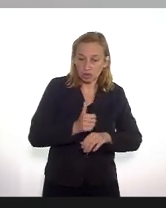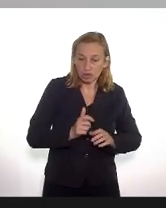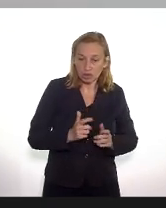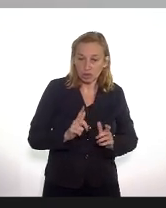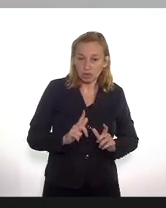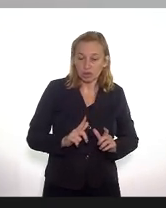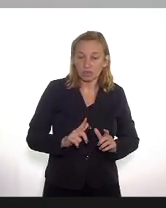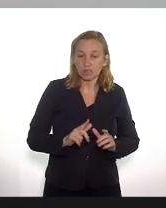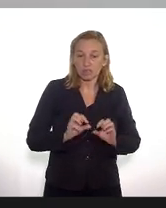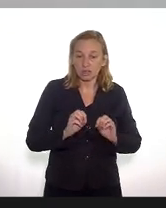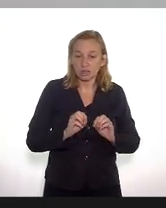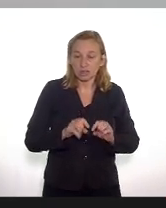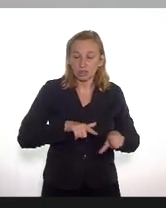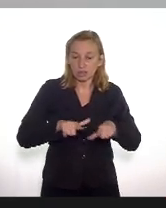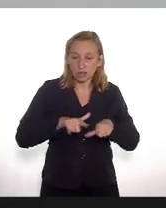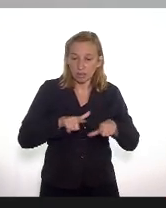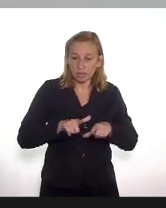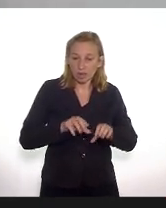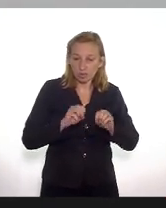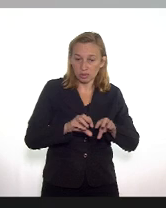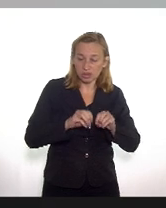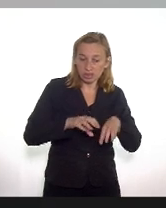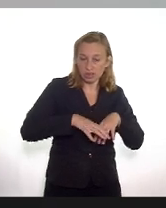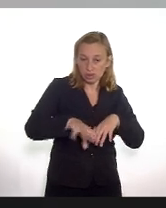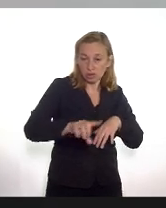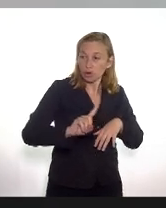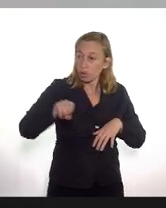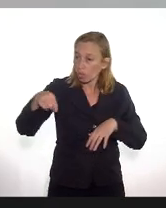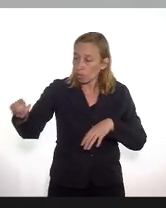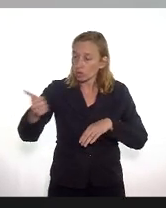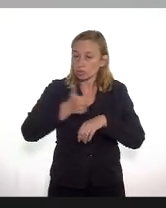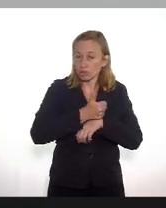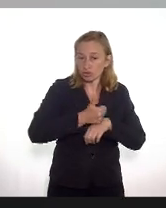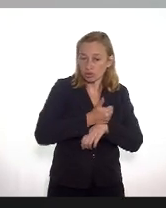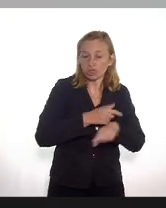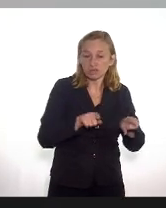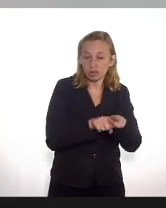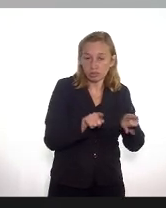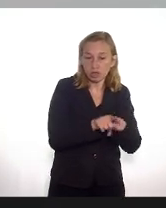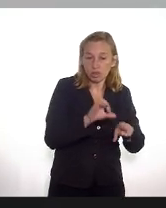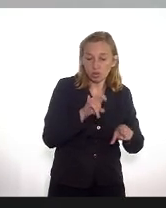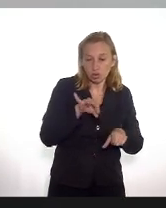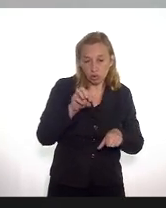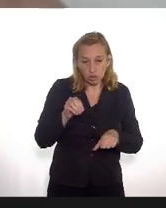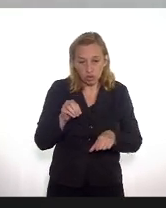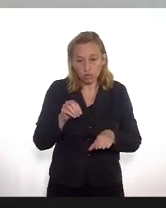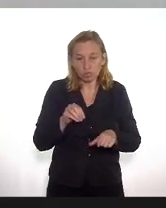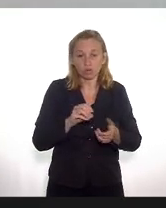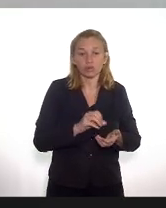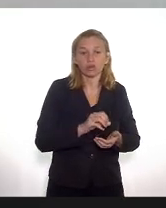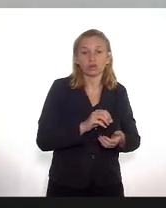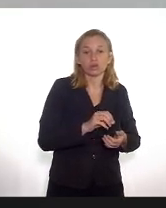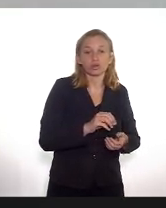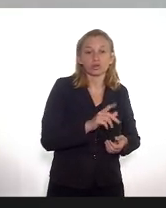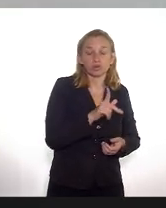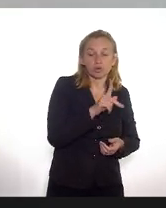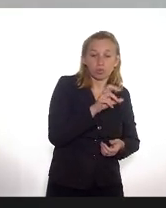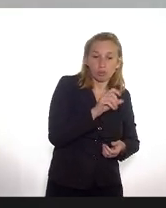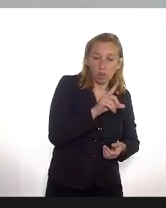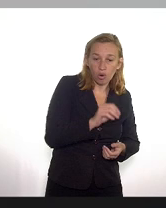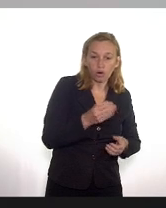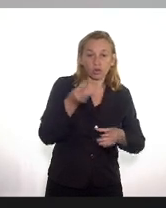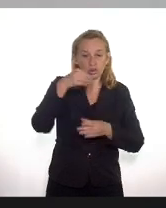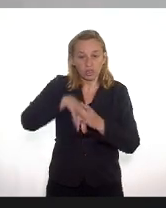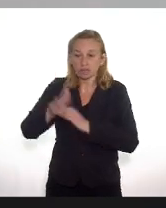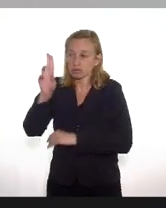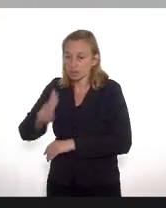distância do consórcio CEDERJ, fora os demais profissionais que atuam também no consórcio, seja nos polos, seja nas